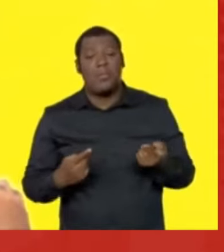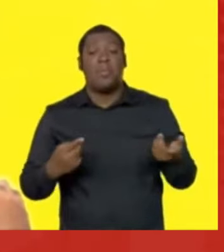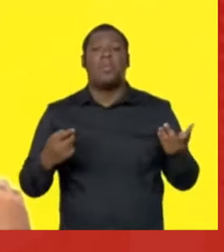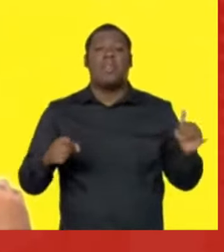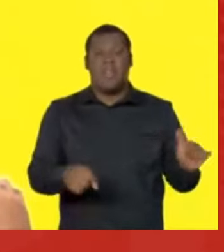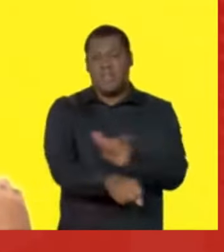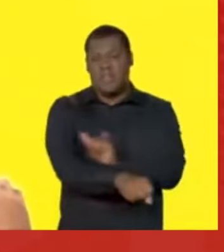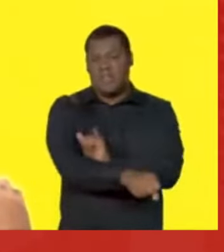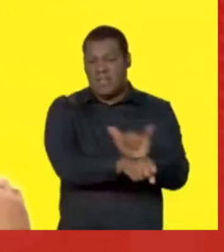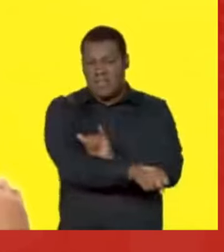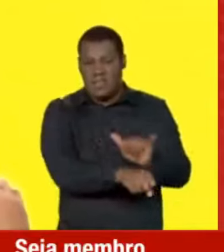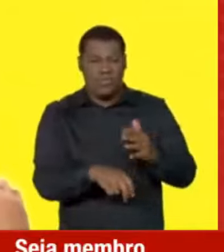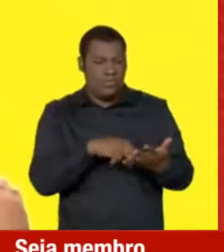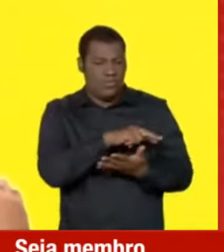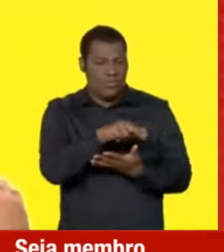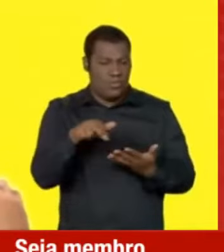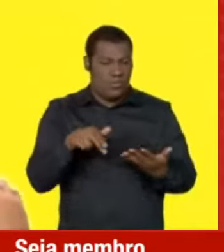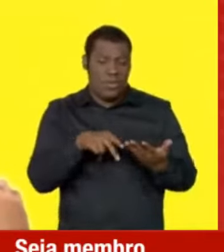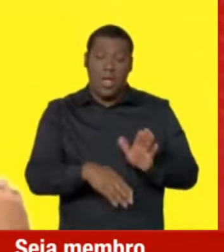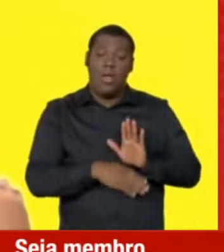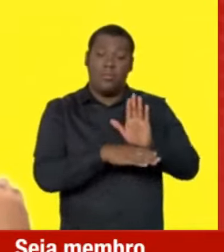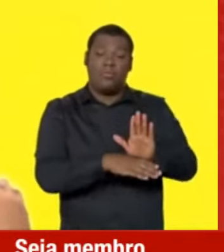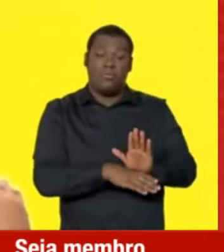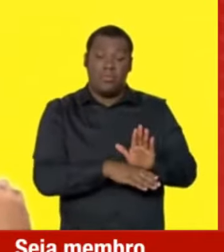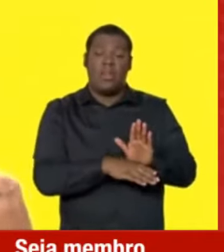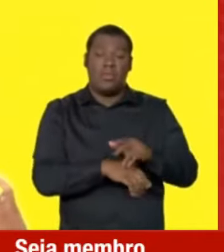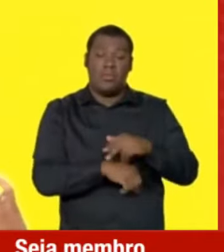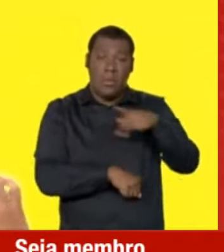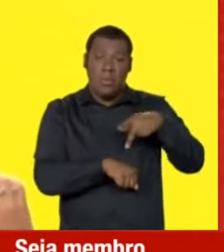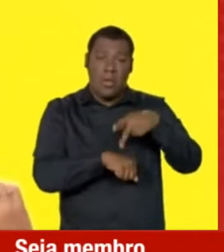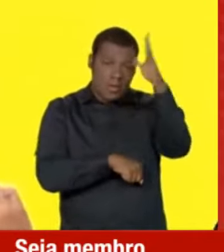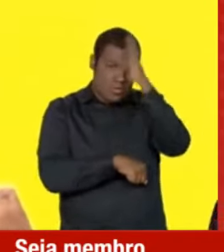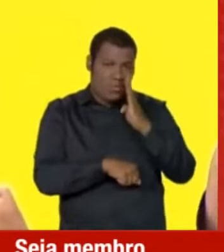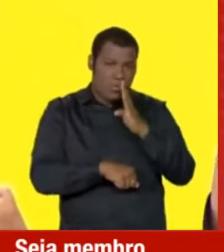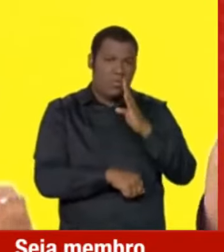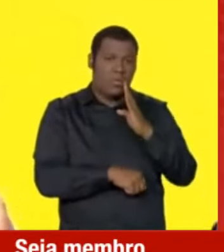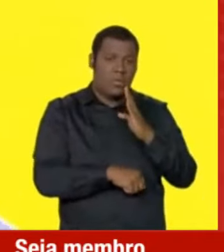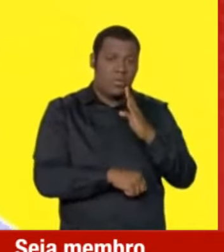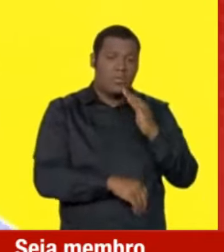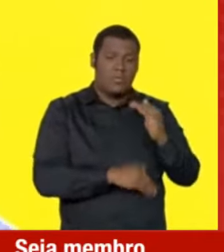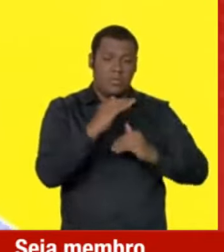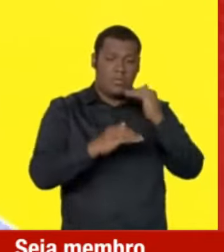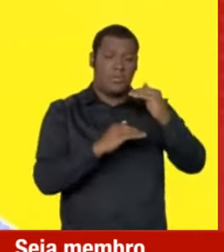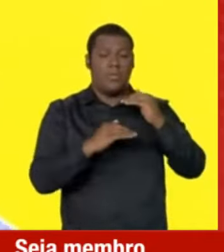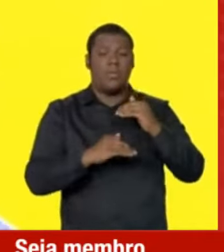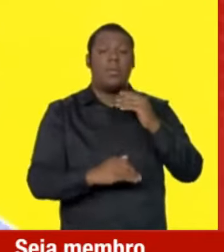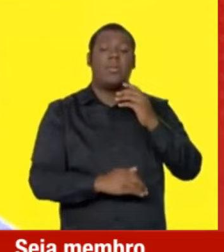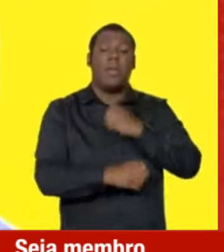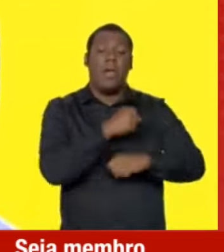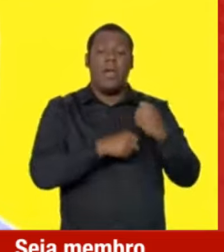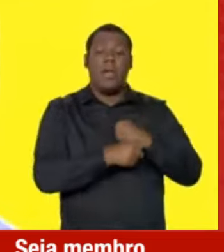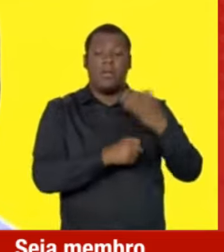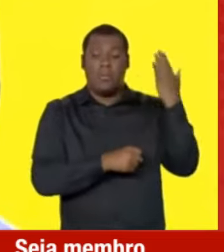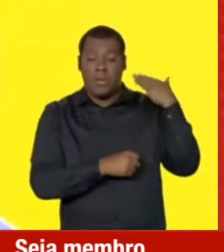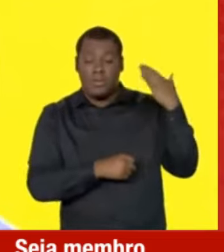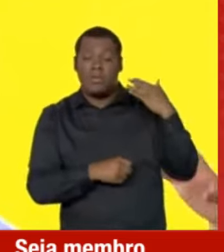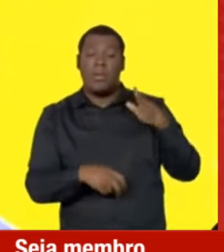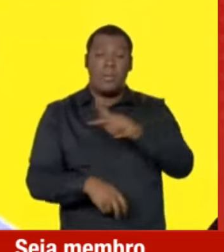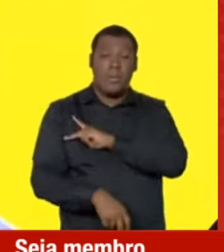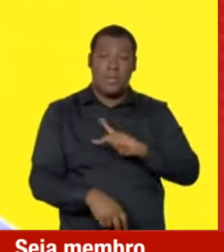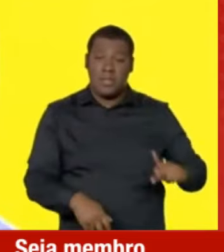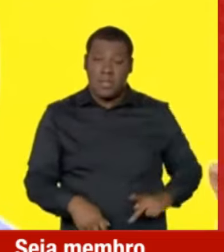que ser tomadas para que um país se desenvolva. O ano passado, o senhor lançou duas iniciativas